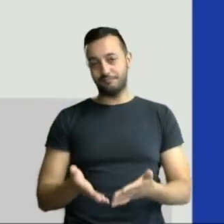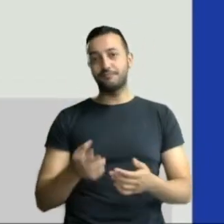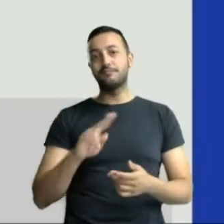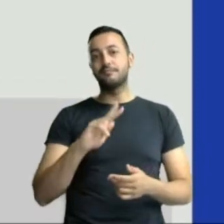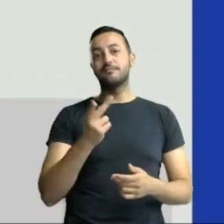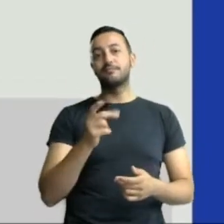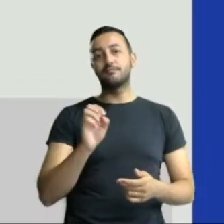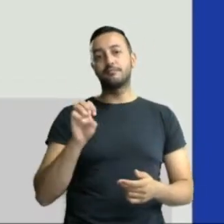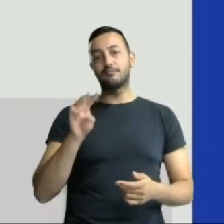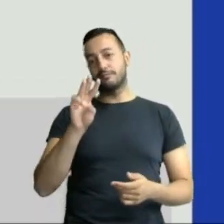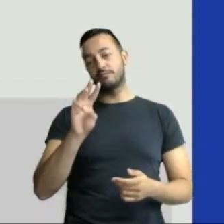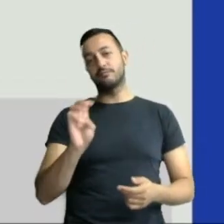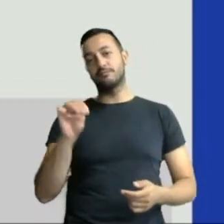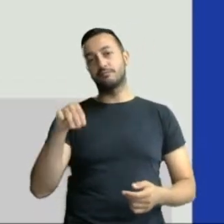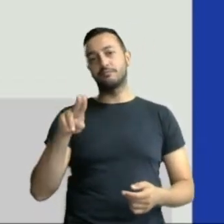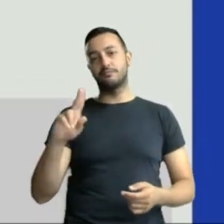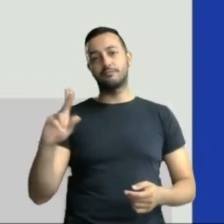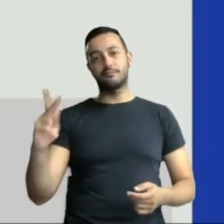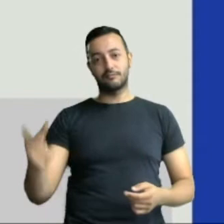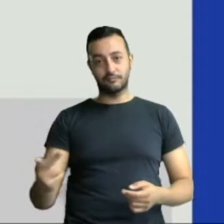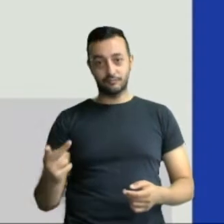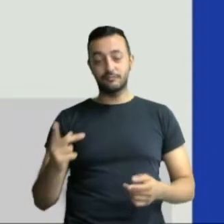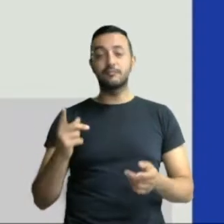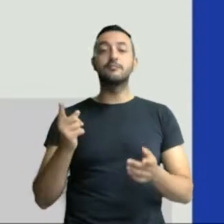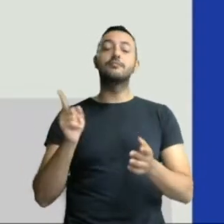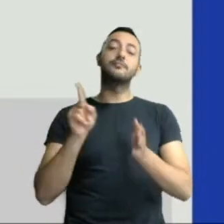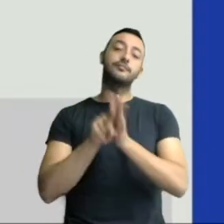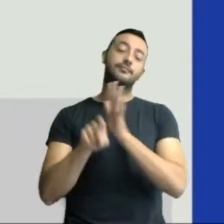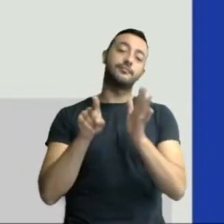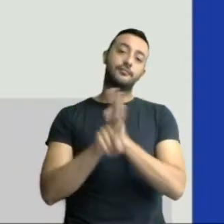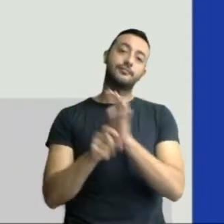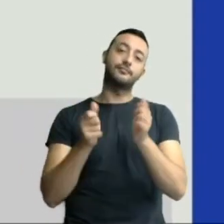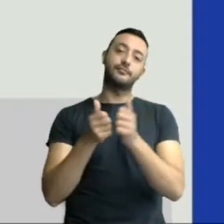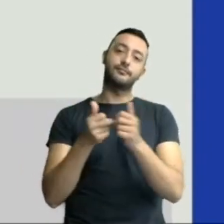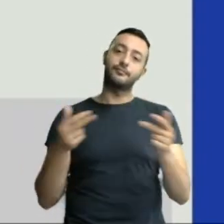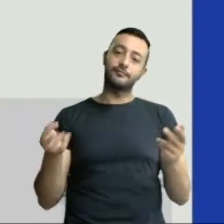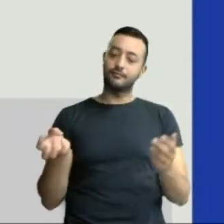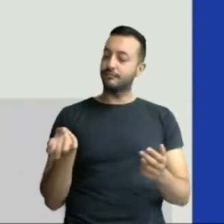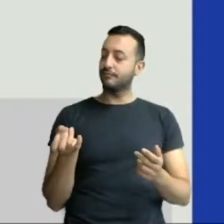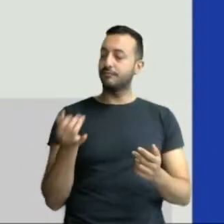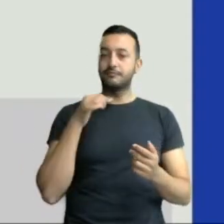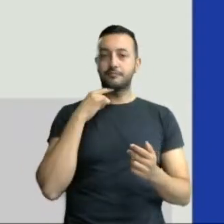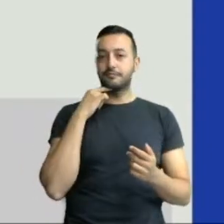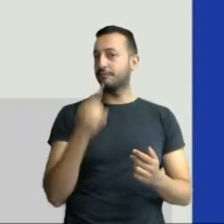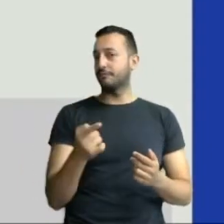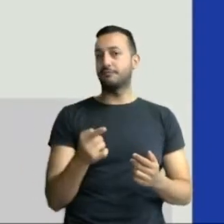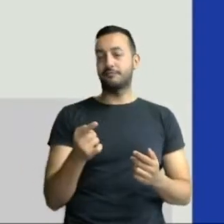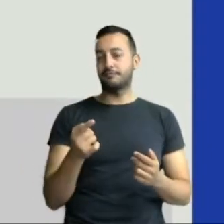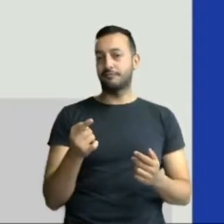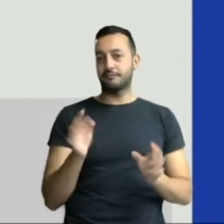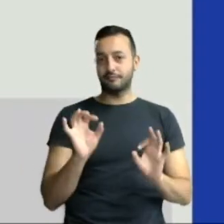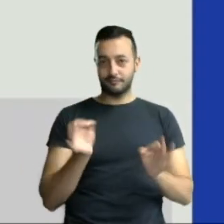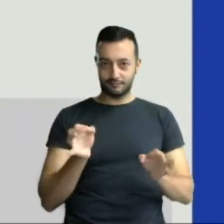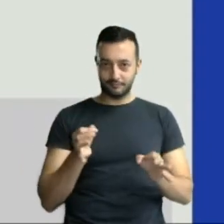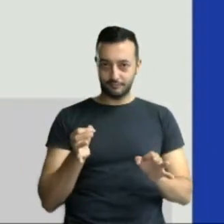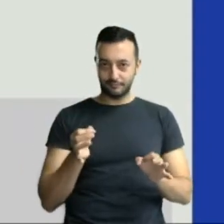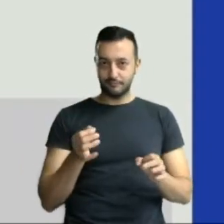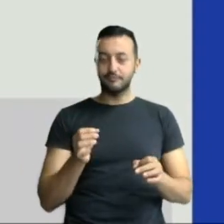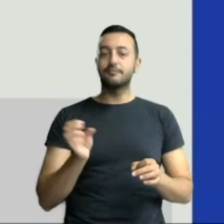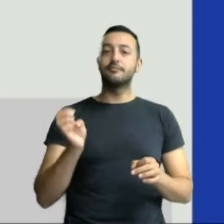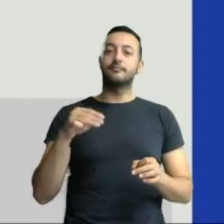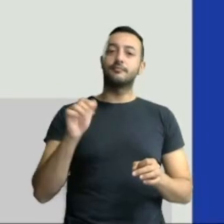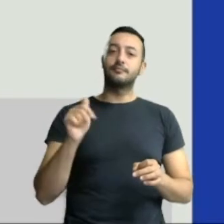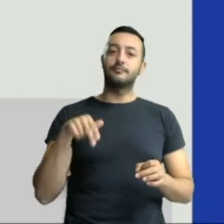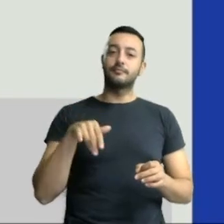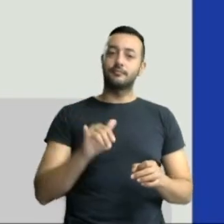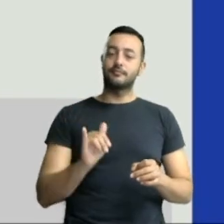how much serve para perguntar acerca de coisas incontáveis, que não se conta, certo? E o how